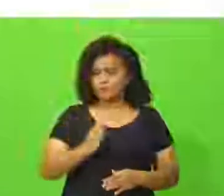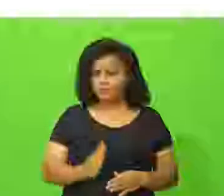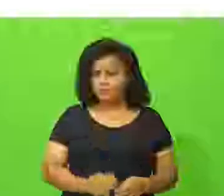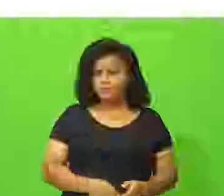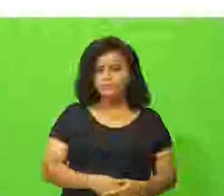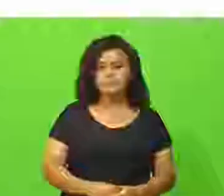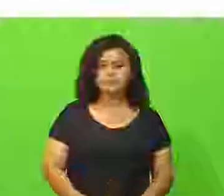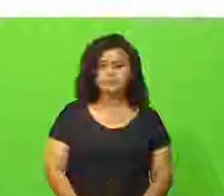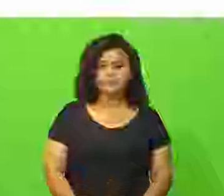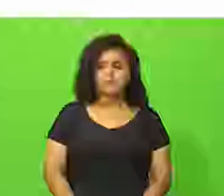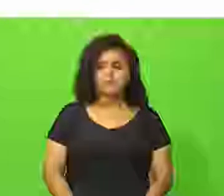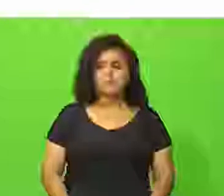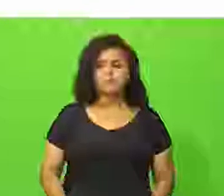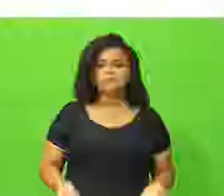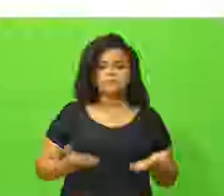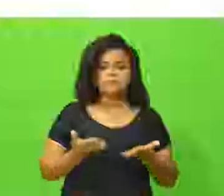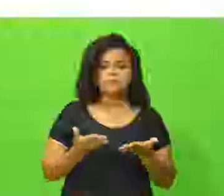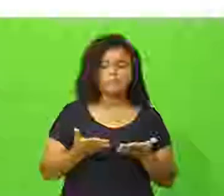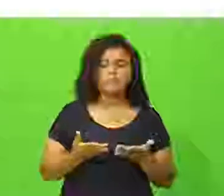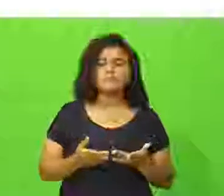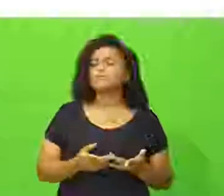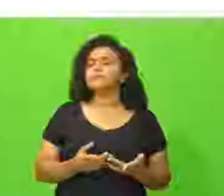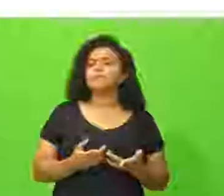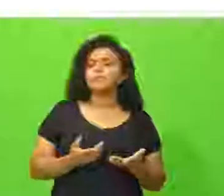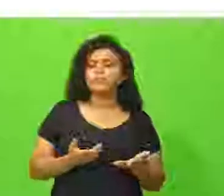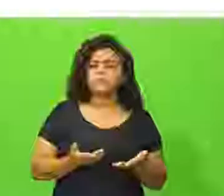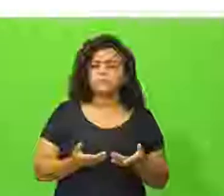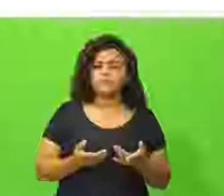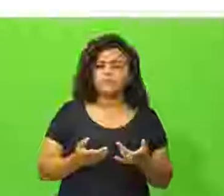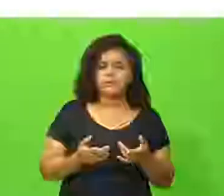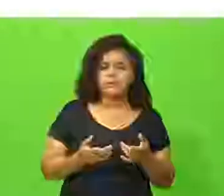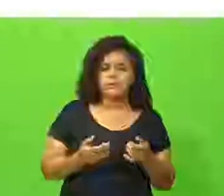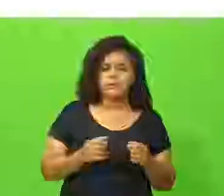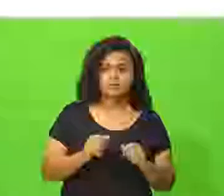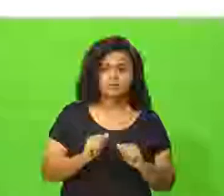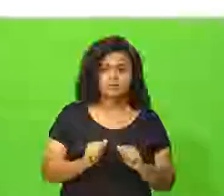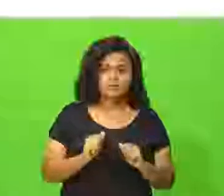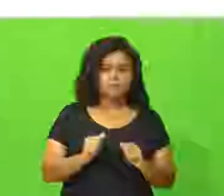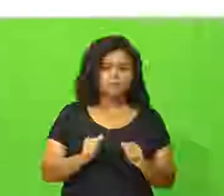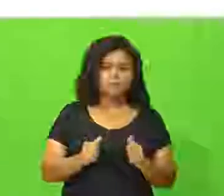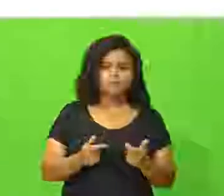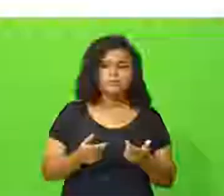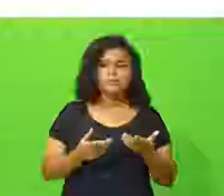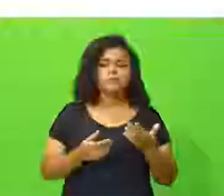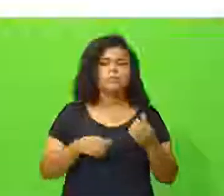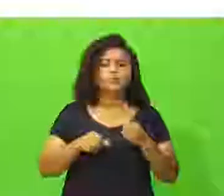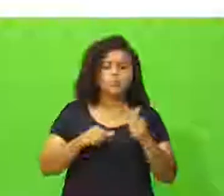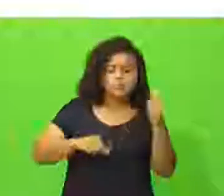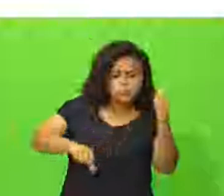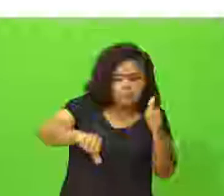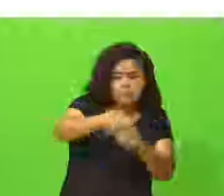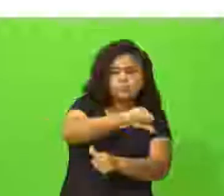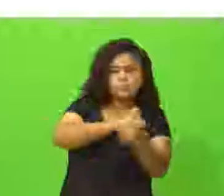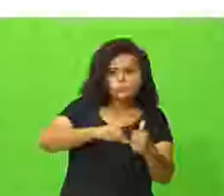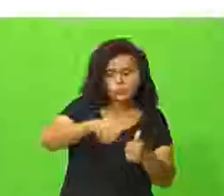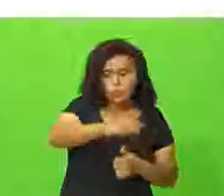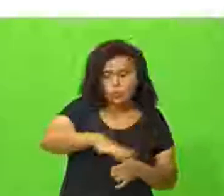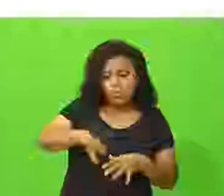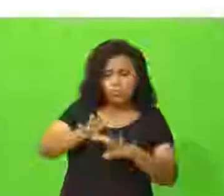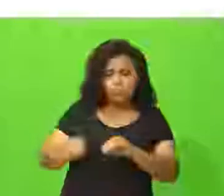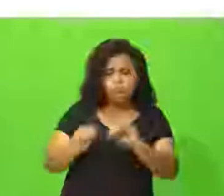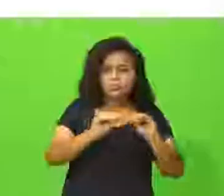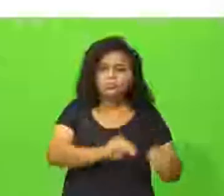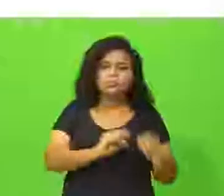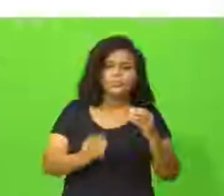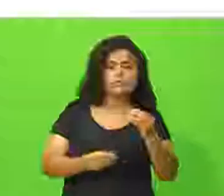brasileira. Nós podemos trabalhar da seguinte forma: a transição demográfica.